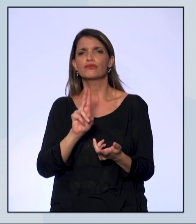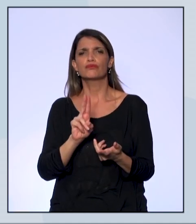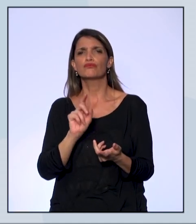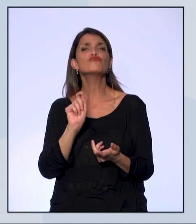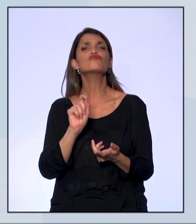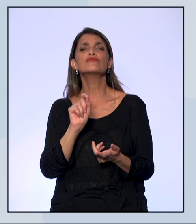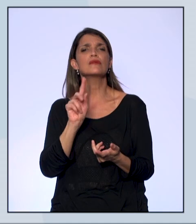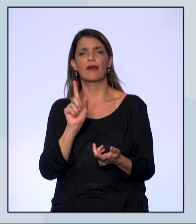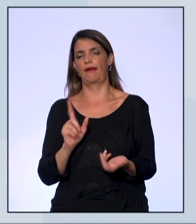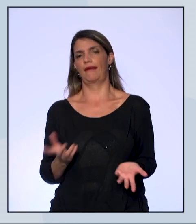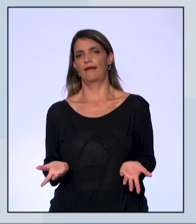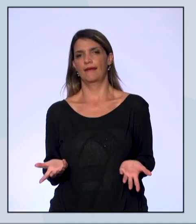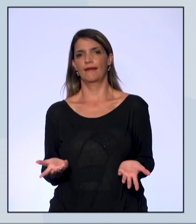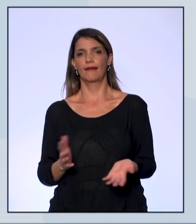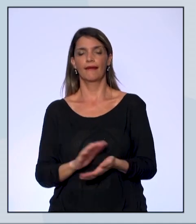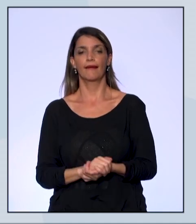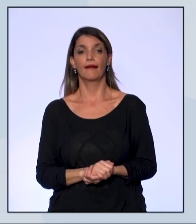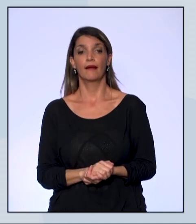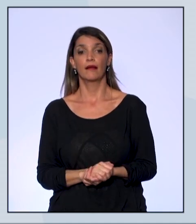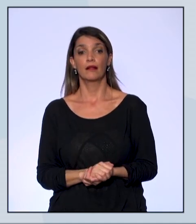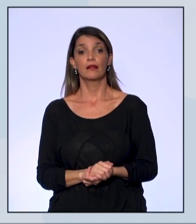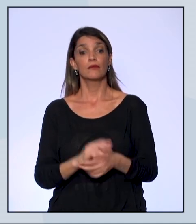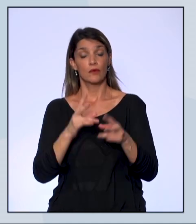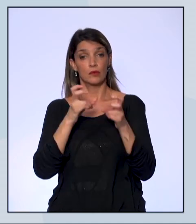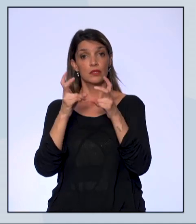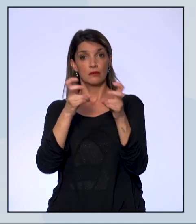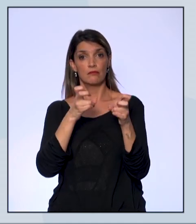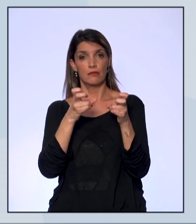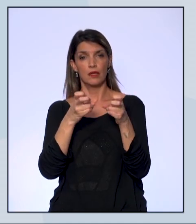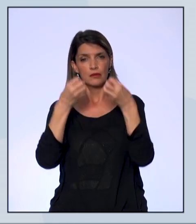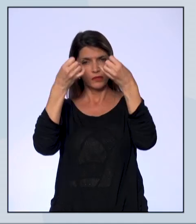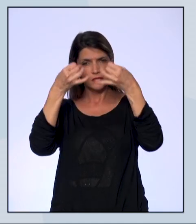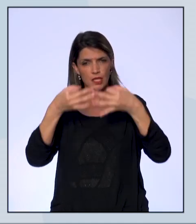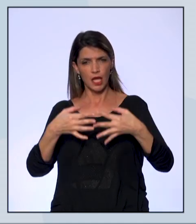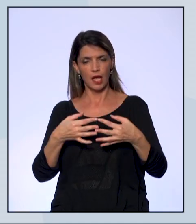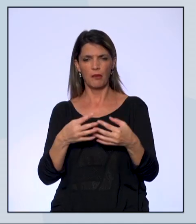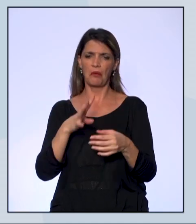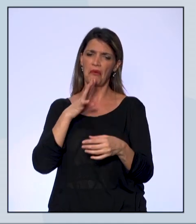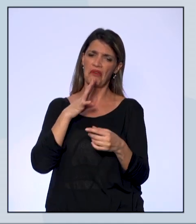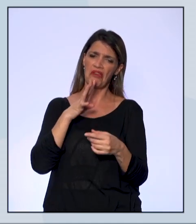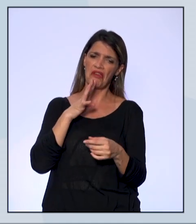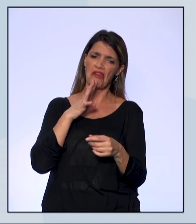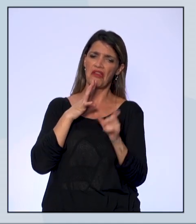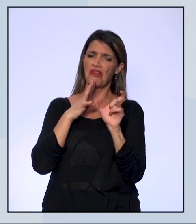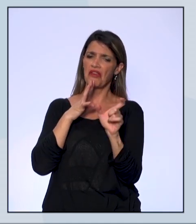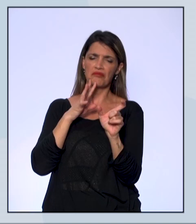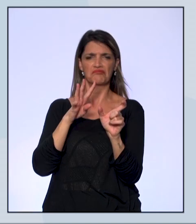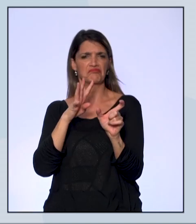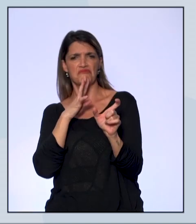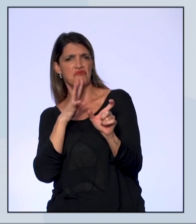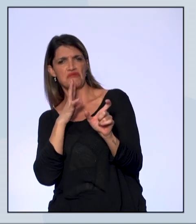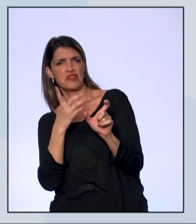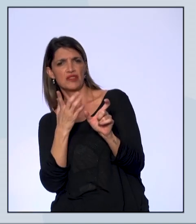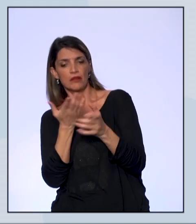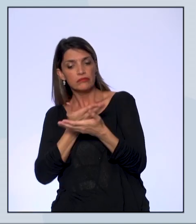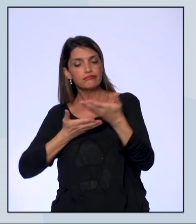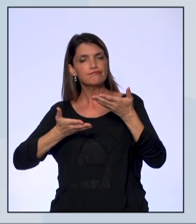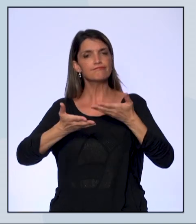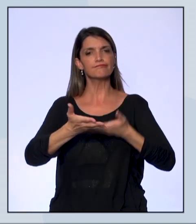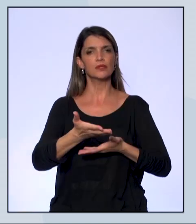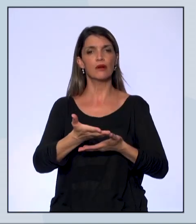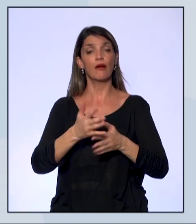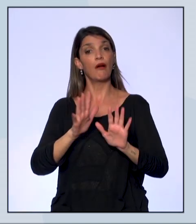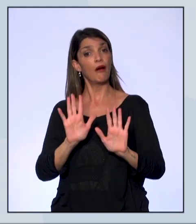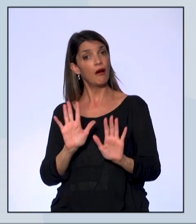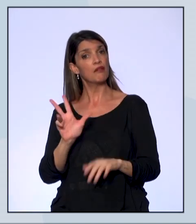mesmo tempo tá então vocês vão ver nos exemplos aí se eu conheço ele oi e essa interação durante a aula